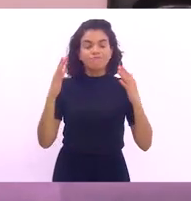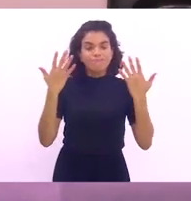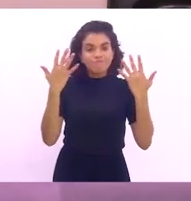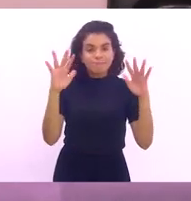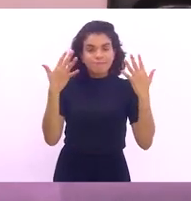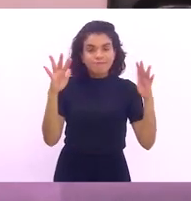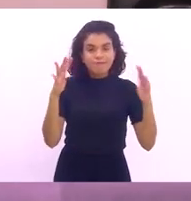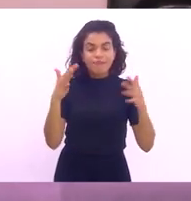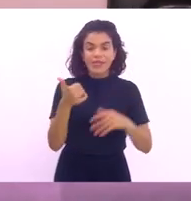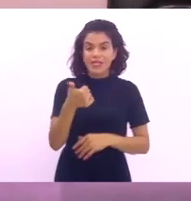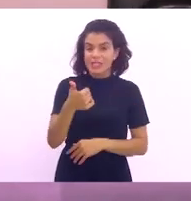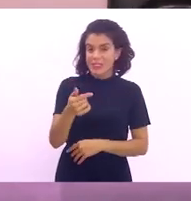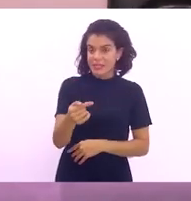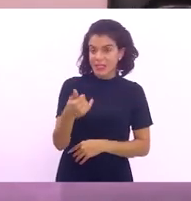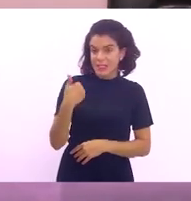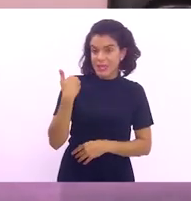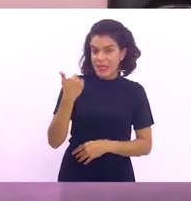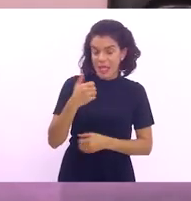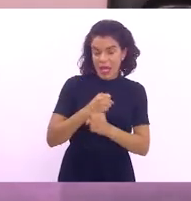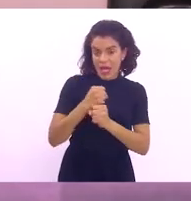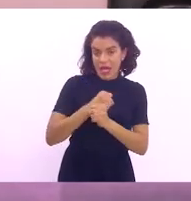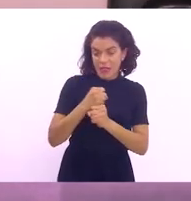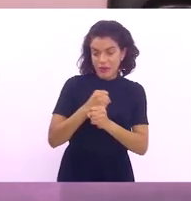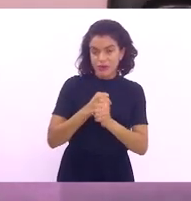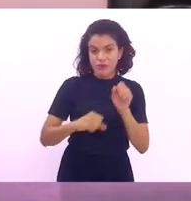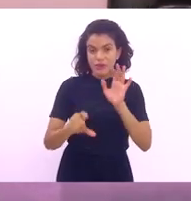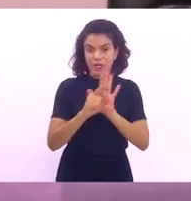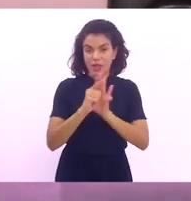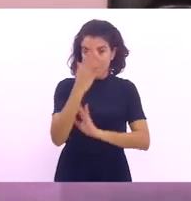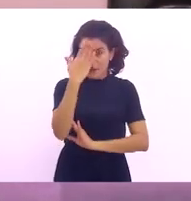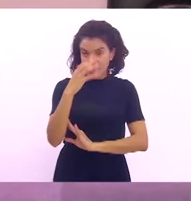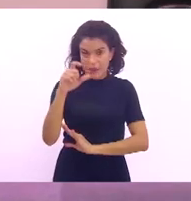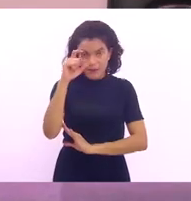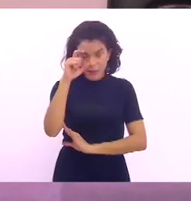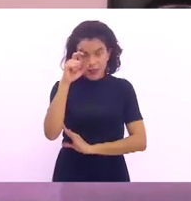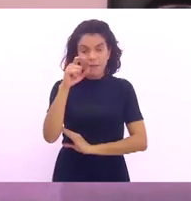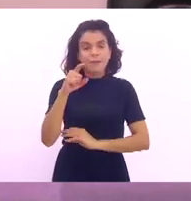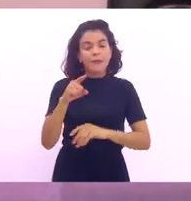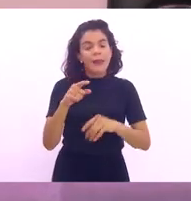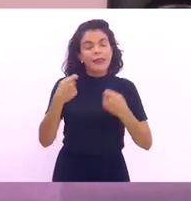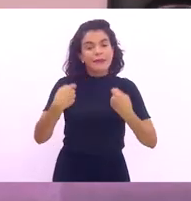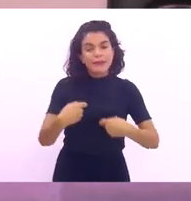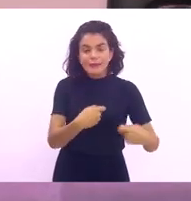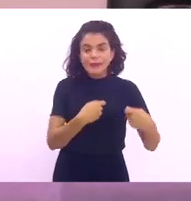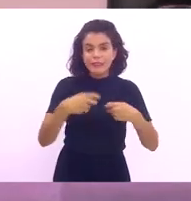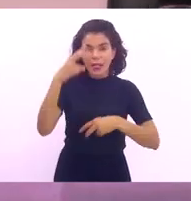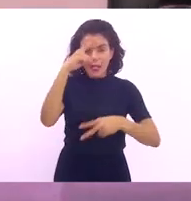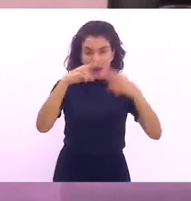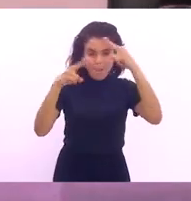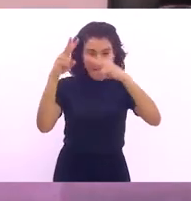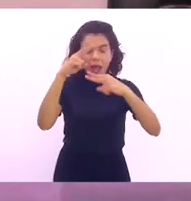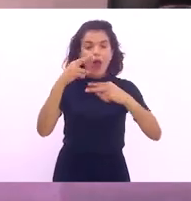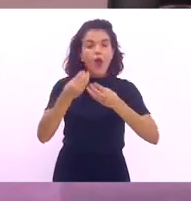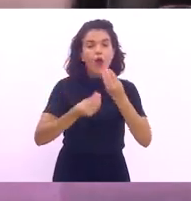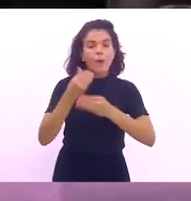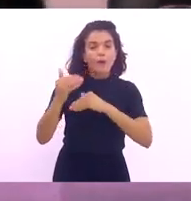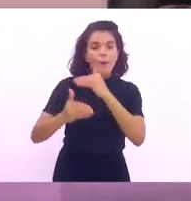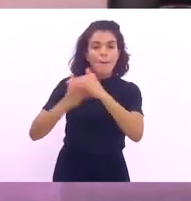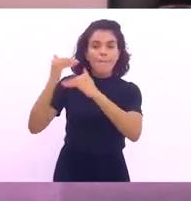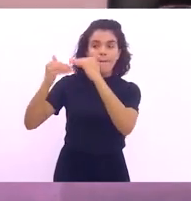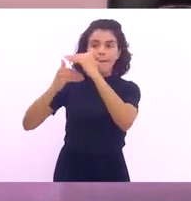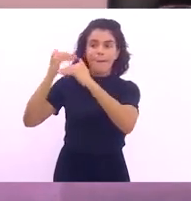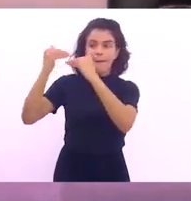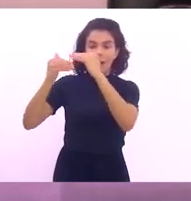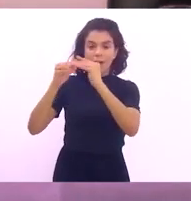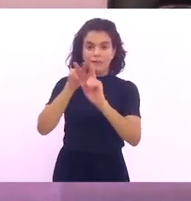da Lei Maria da Penha e é necessário rememorar também os avanços que nós tivemos